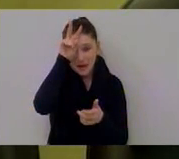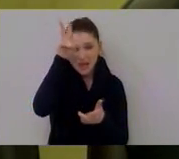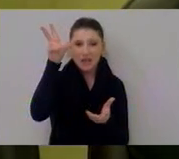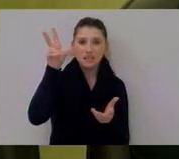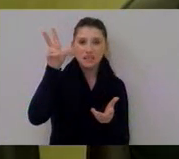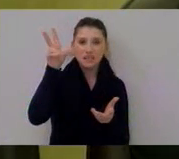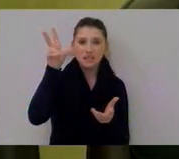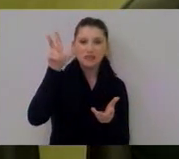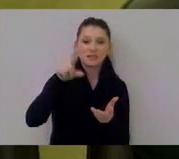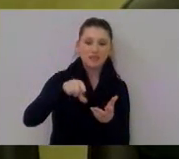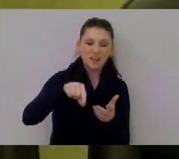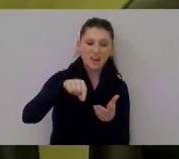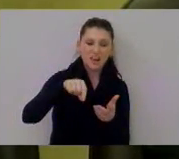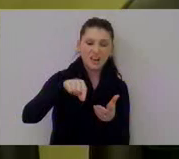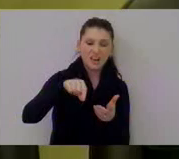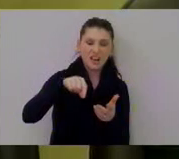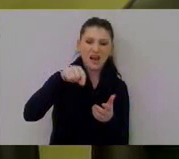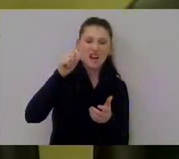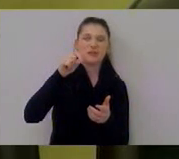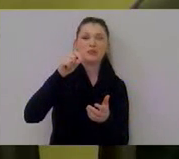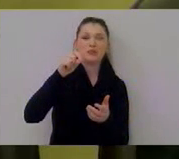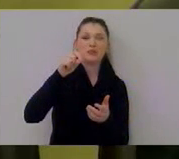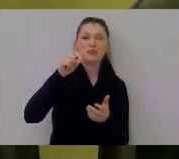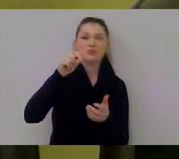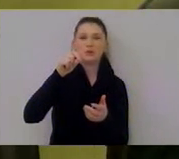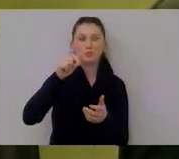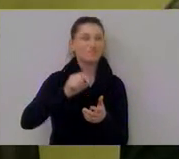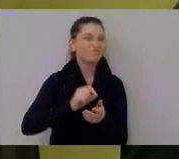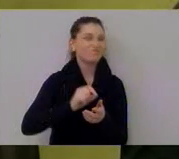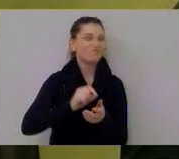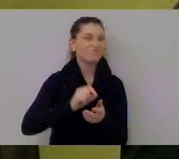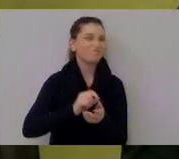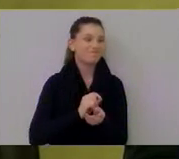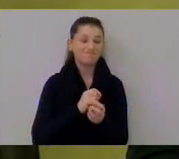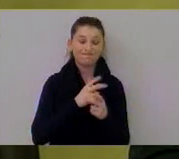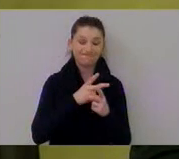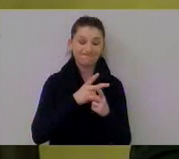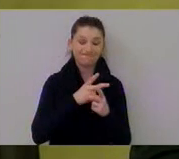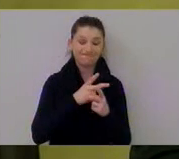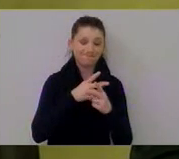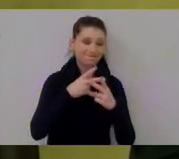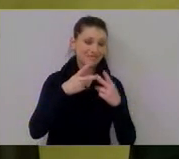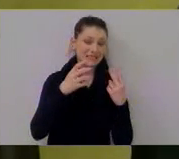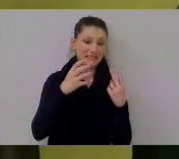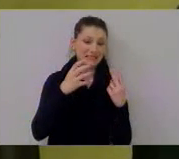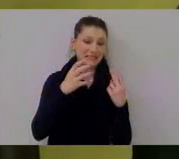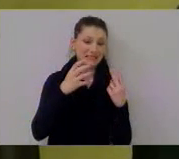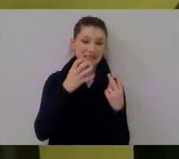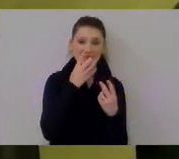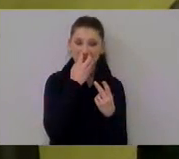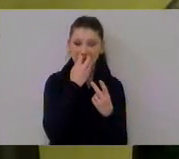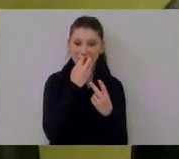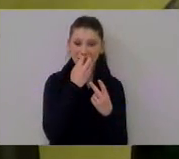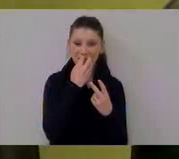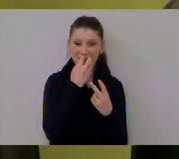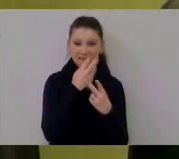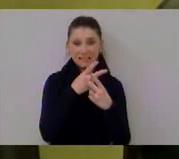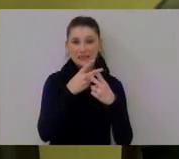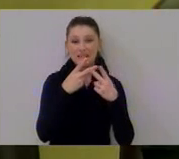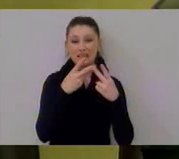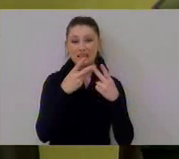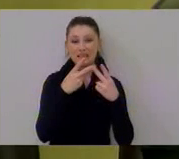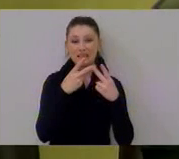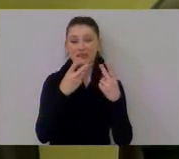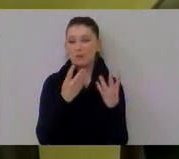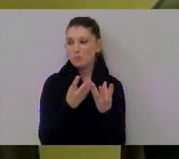eles procuram a gente, ó, já liguei para o 156, já fiz pedido lá para